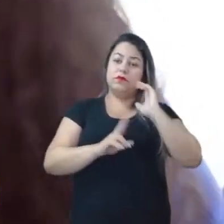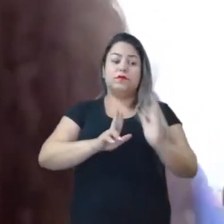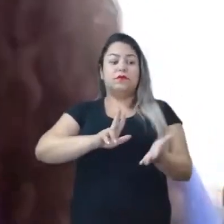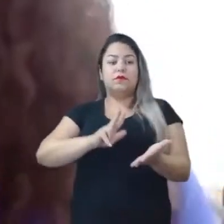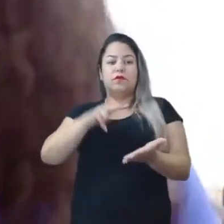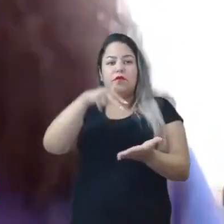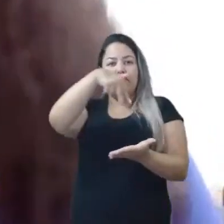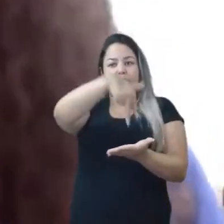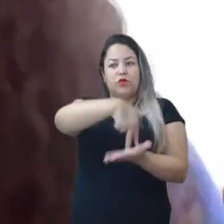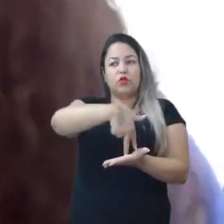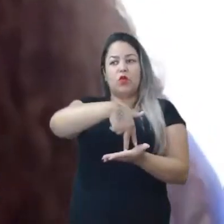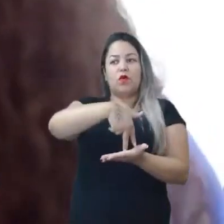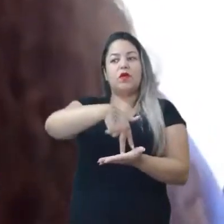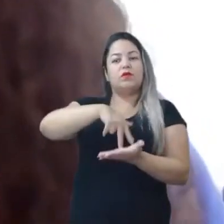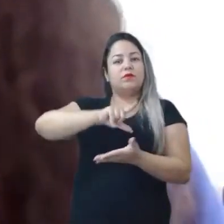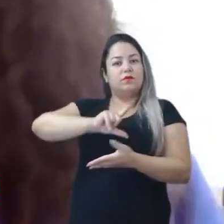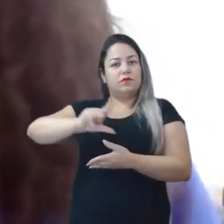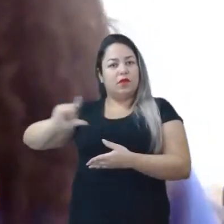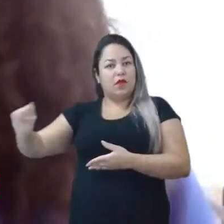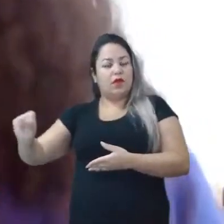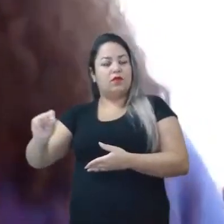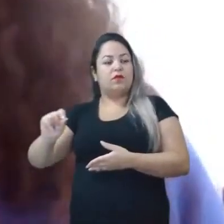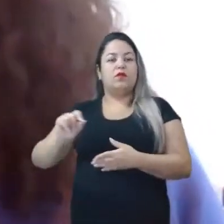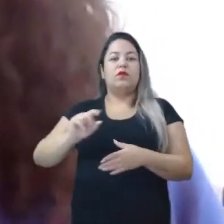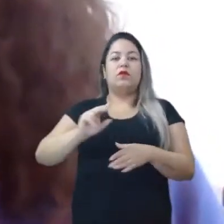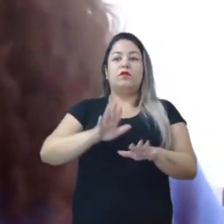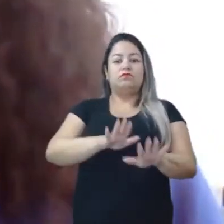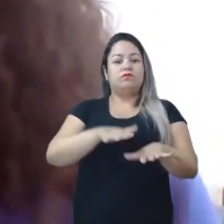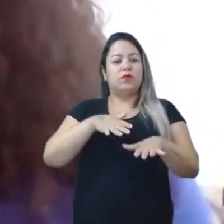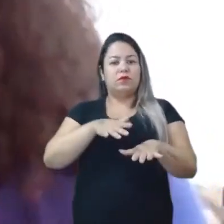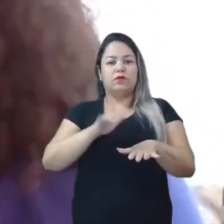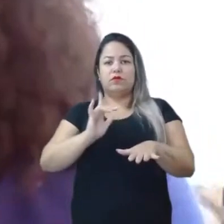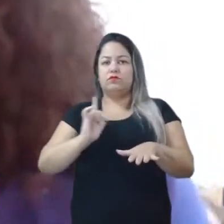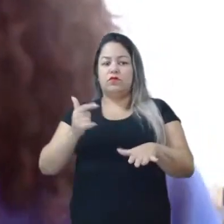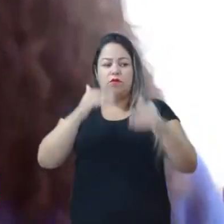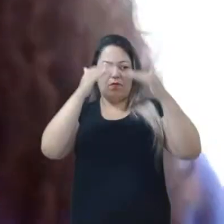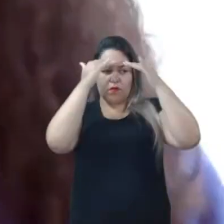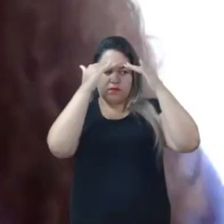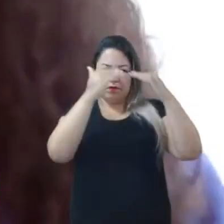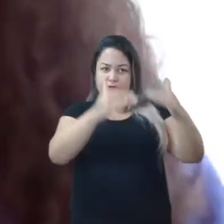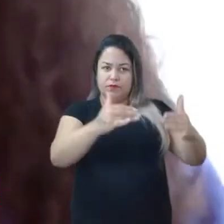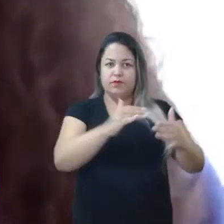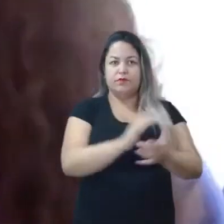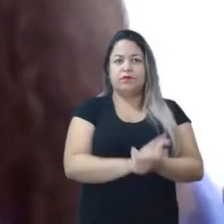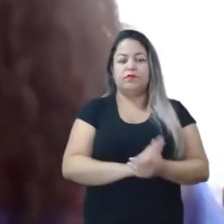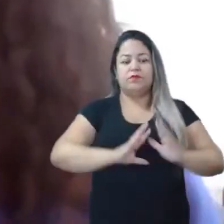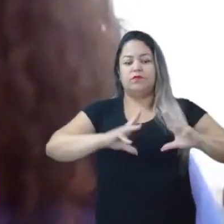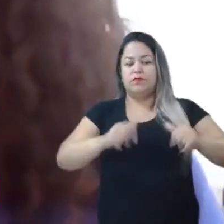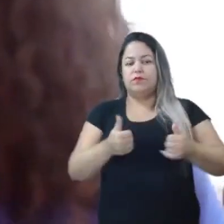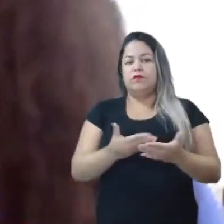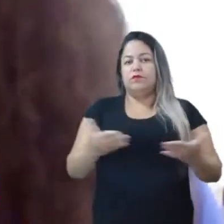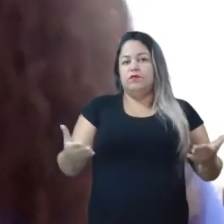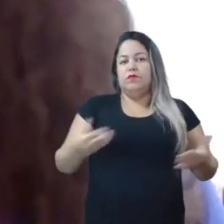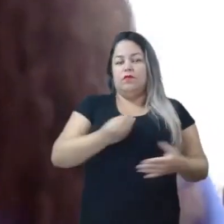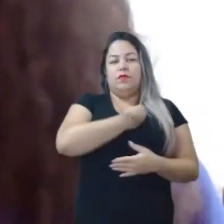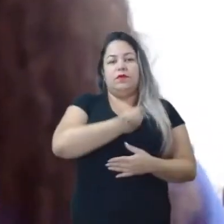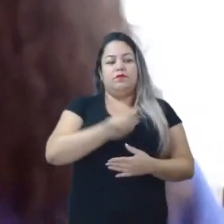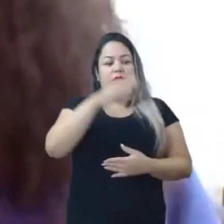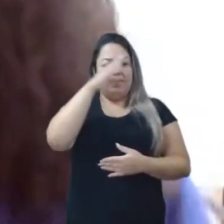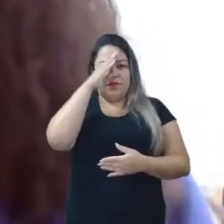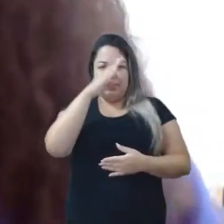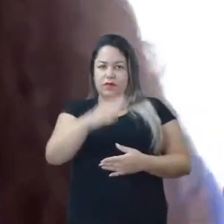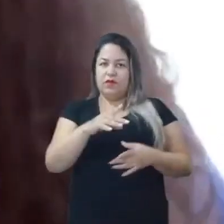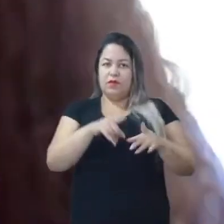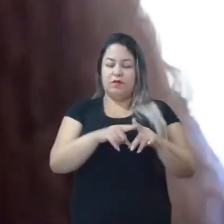levantou e se retirou da audiência, né, de forma muito desrespeitosa com todos os presentes, principalmente uma